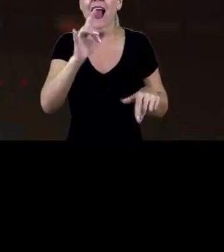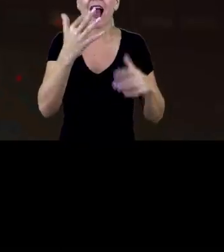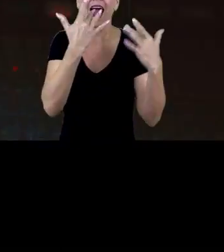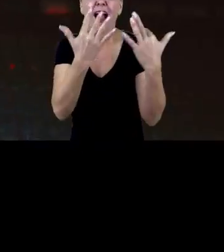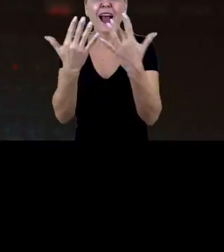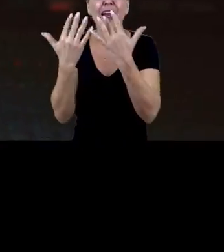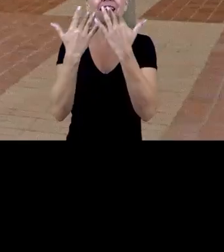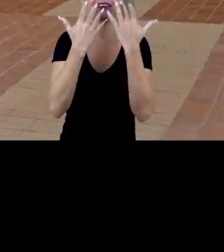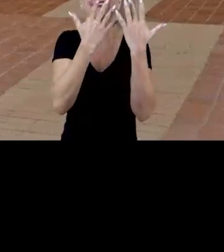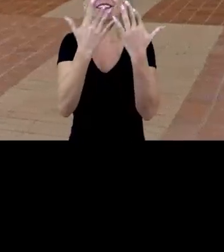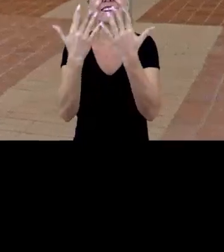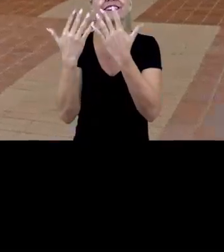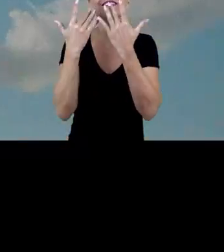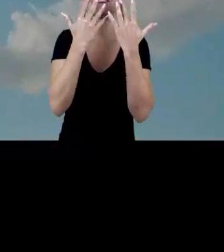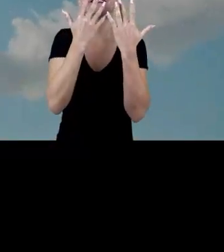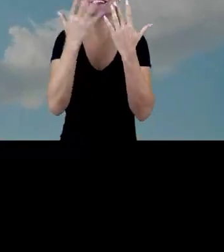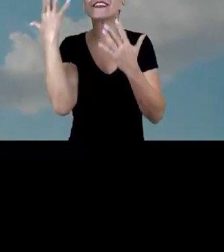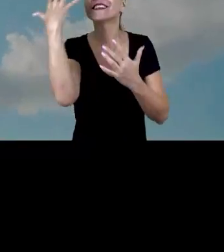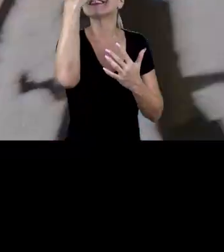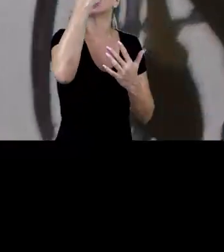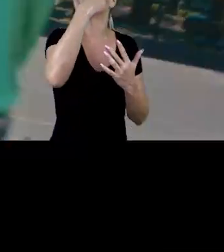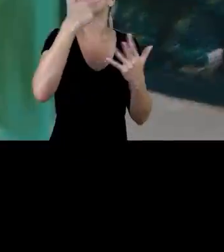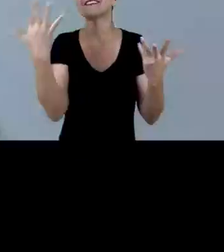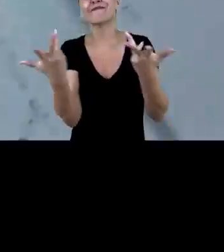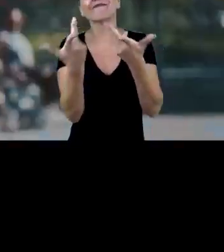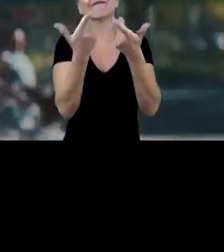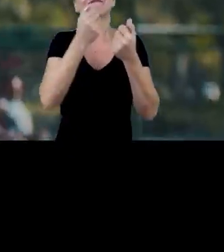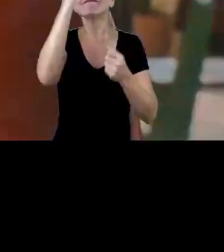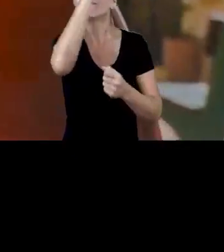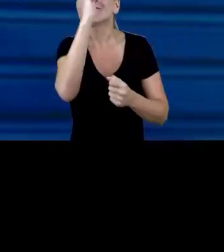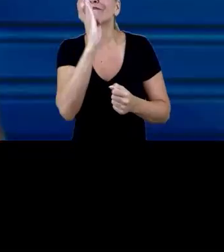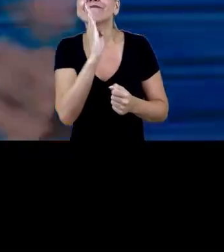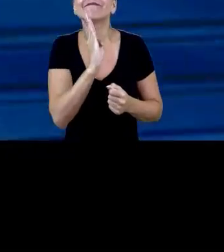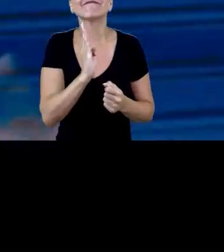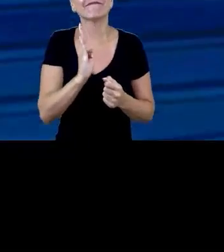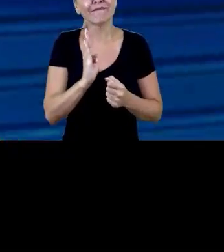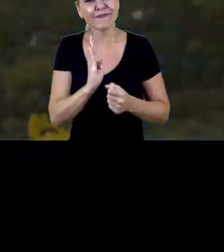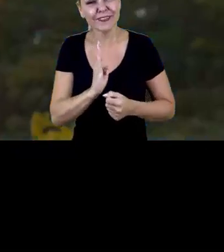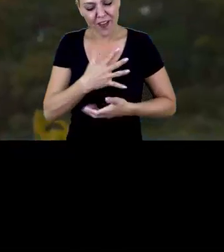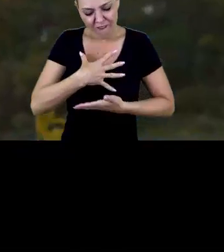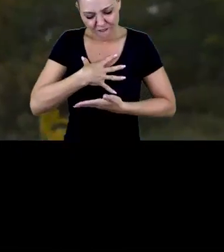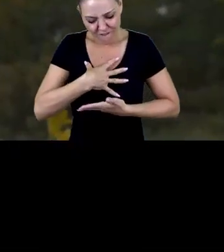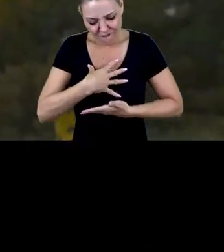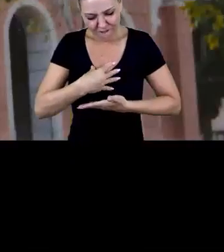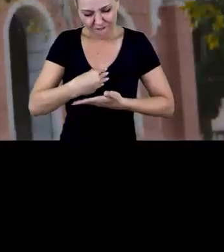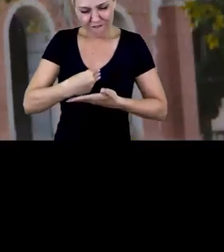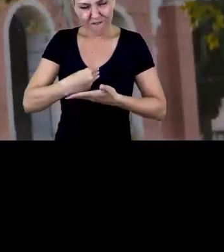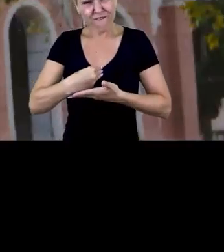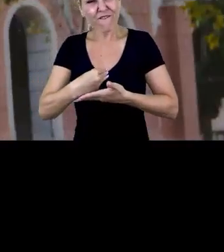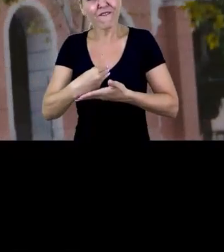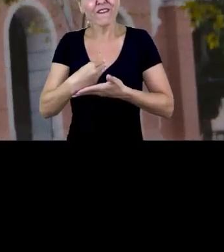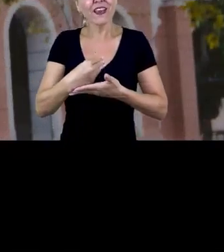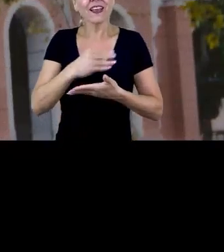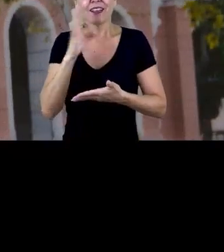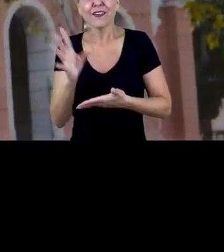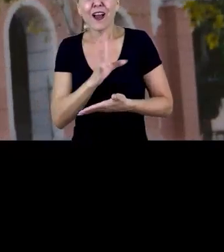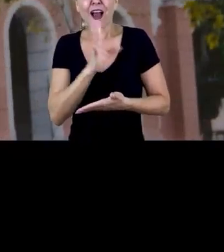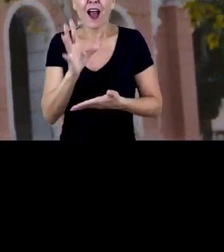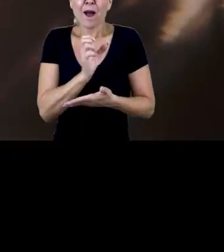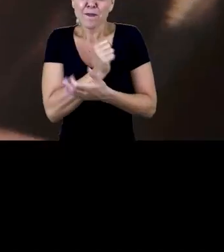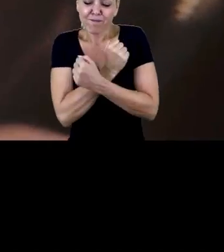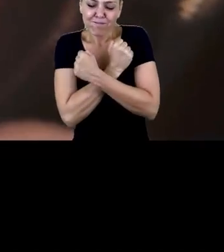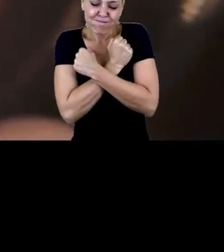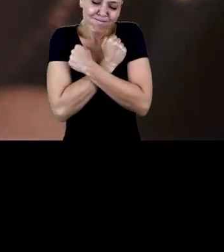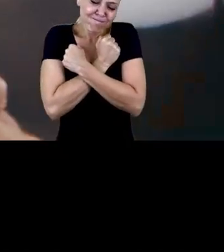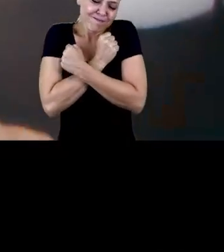a diferença, cada cor que pinta a riqueza do meu Brasil. Leva pros teus